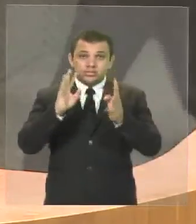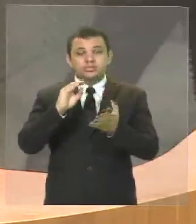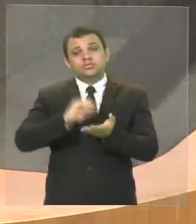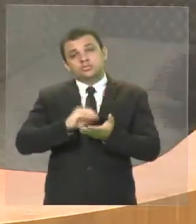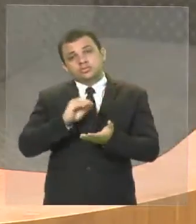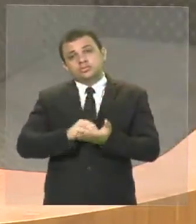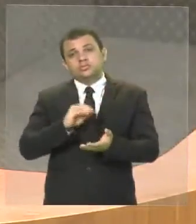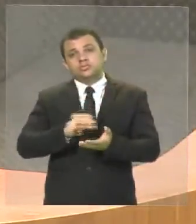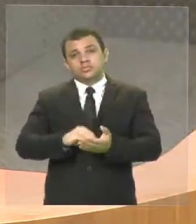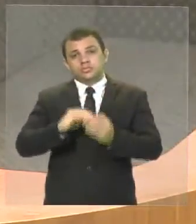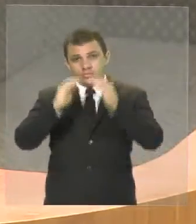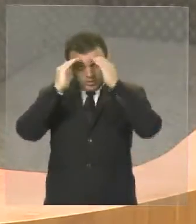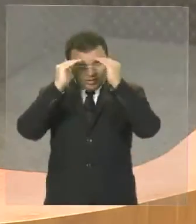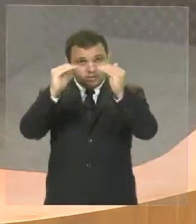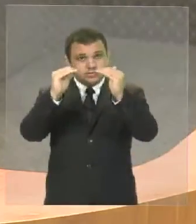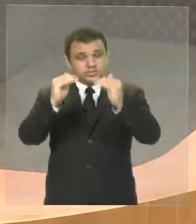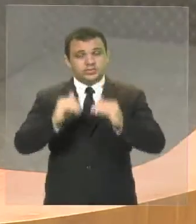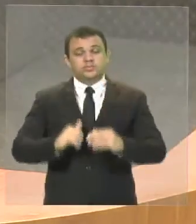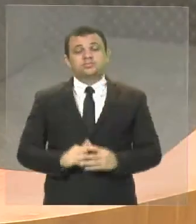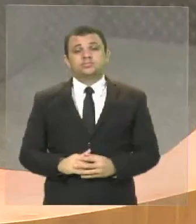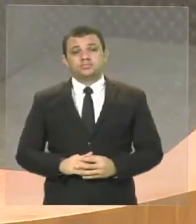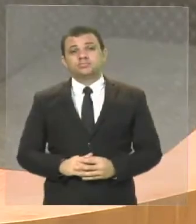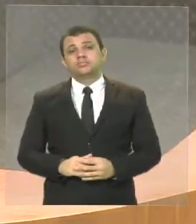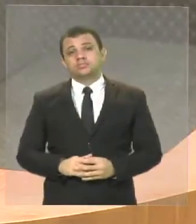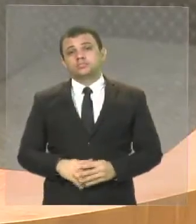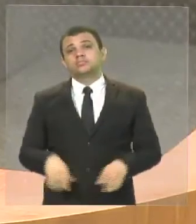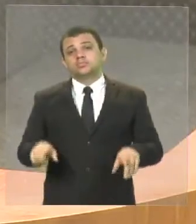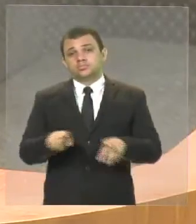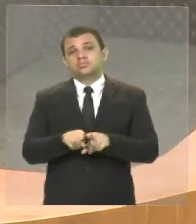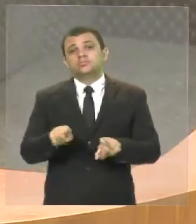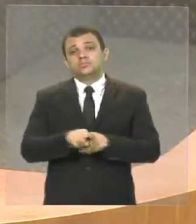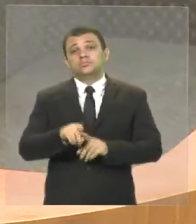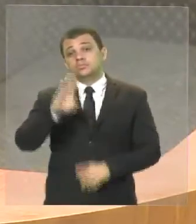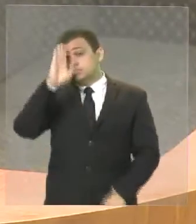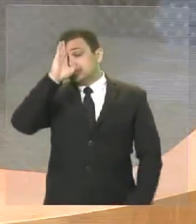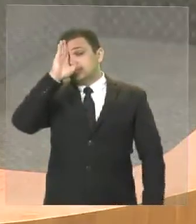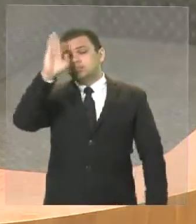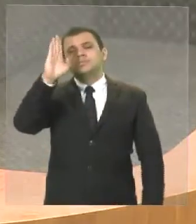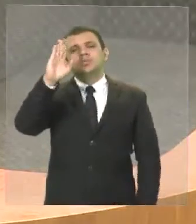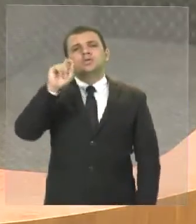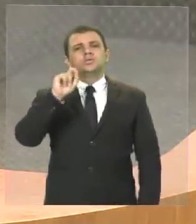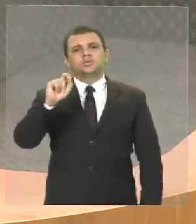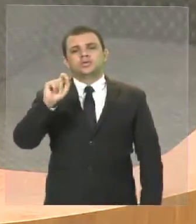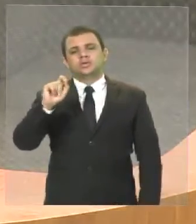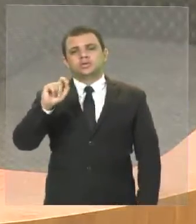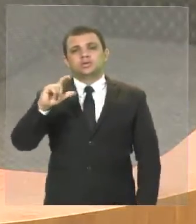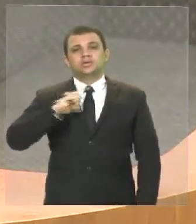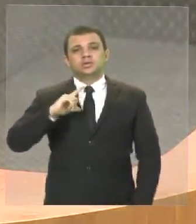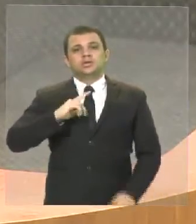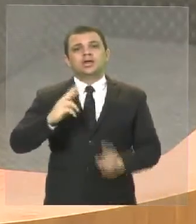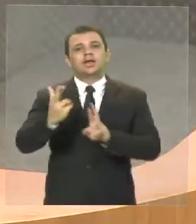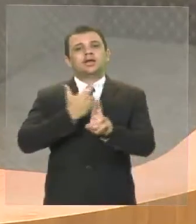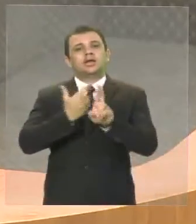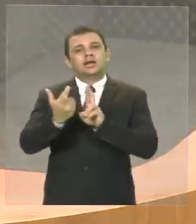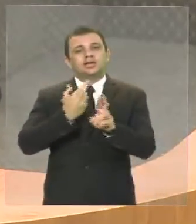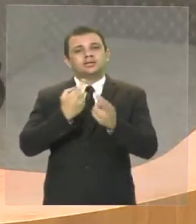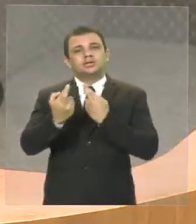falta de respeito e principalmente das relações